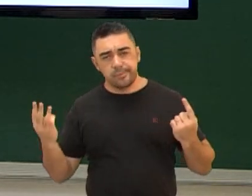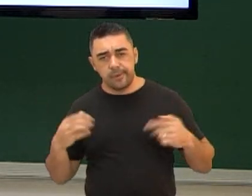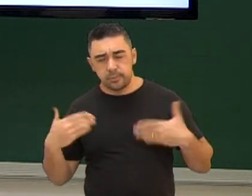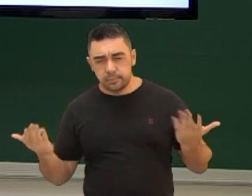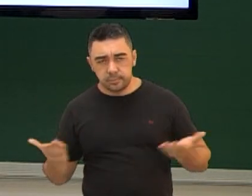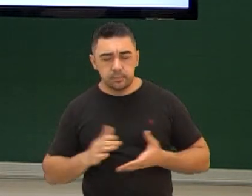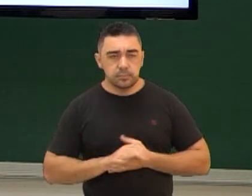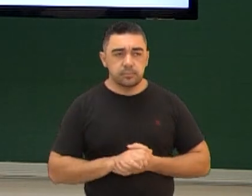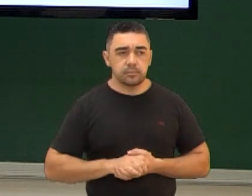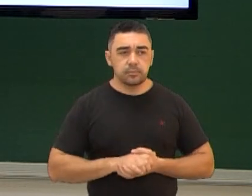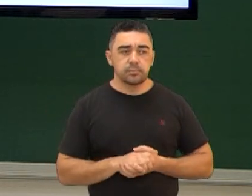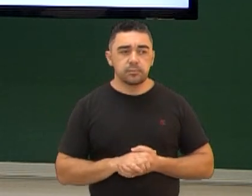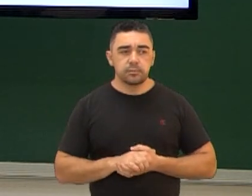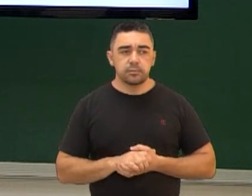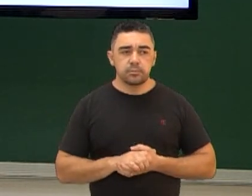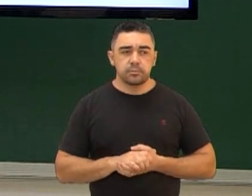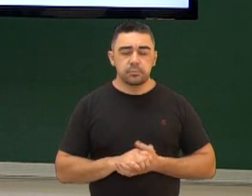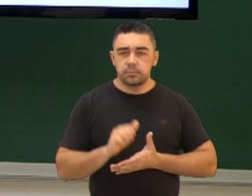vai.